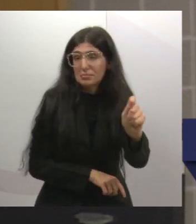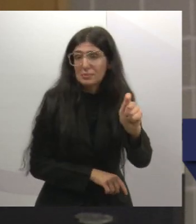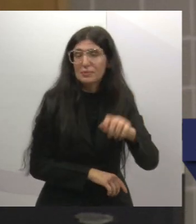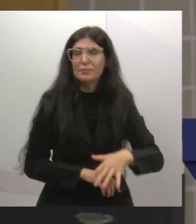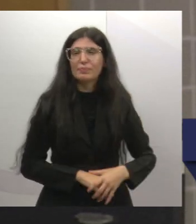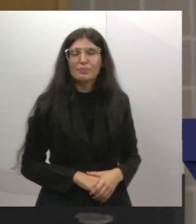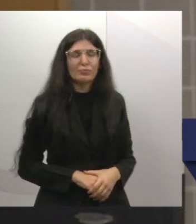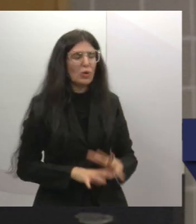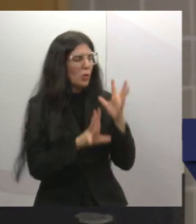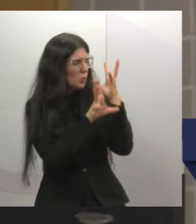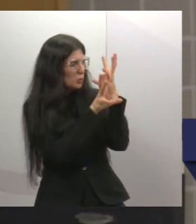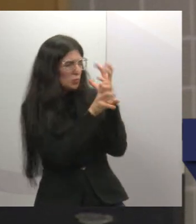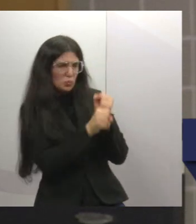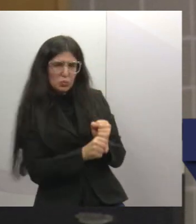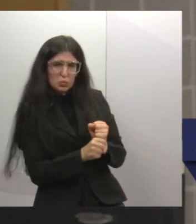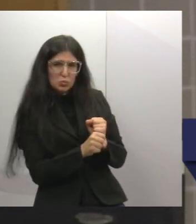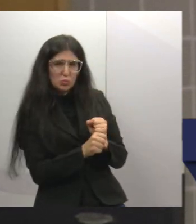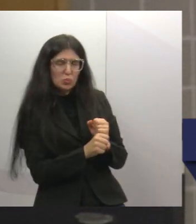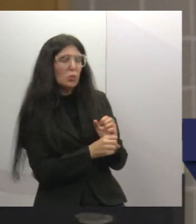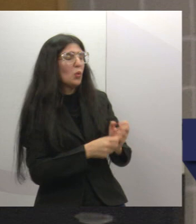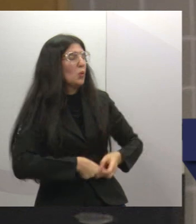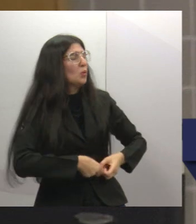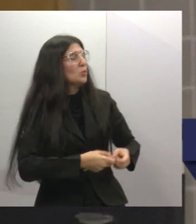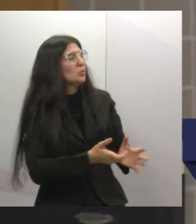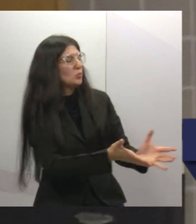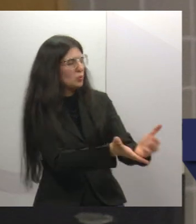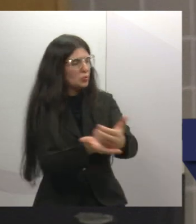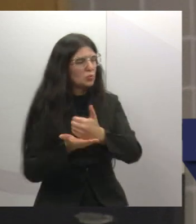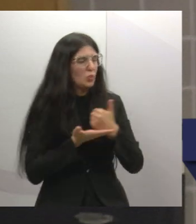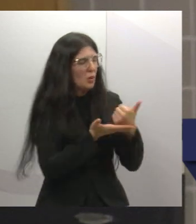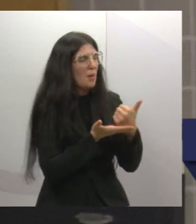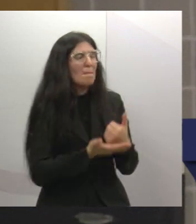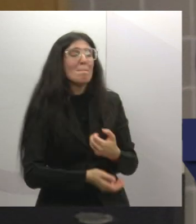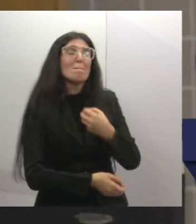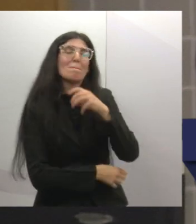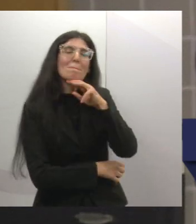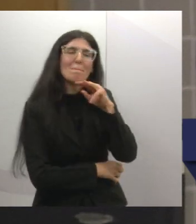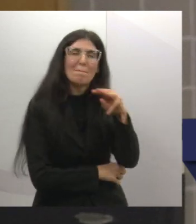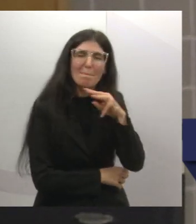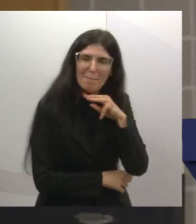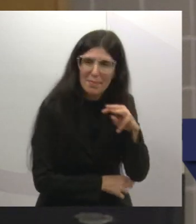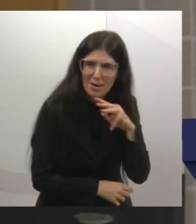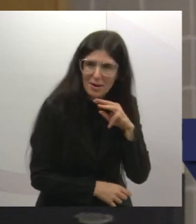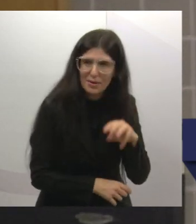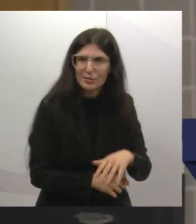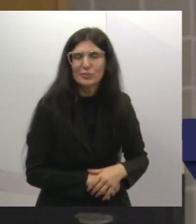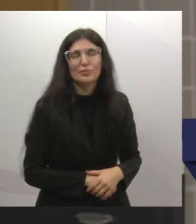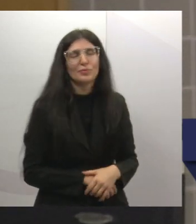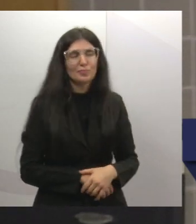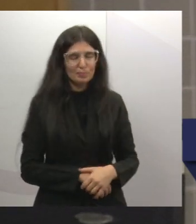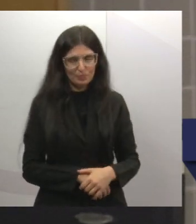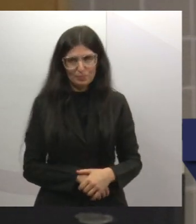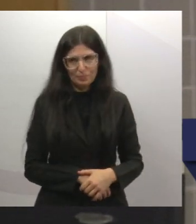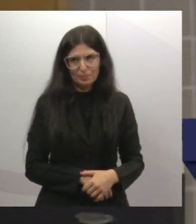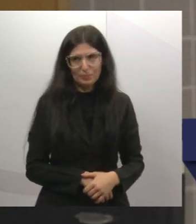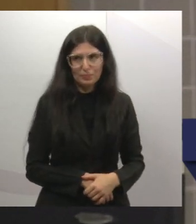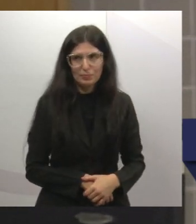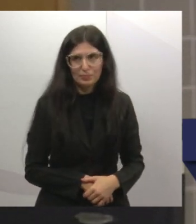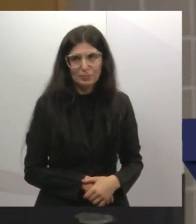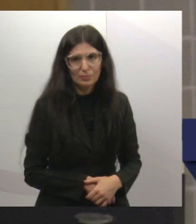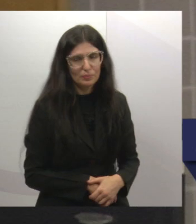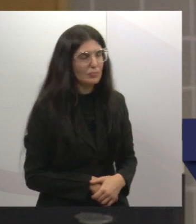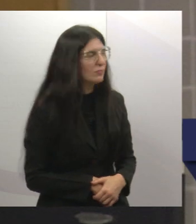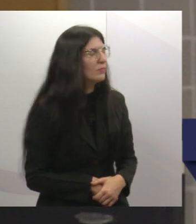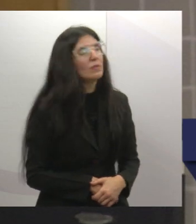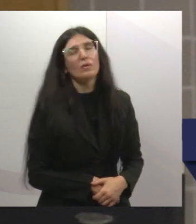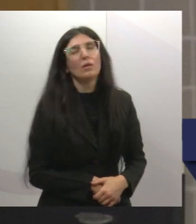foram fechadas em abril, elas são reflexo de março, né? Do encerramento das empresas, do seu caixa, que elas têm que pagar no mês